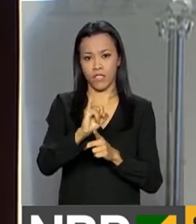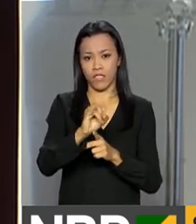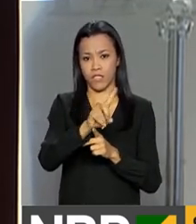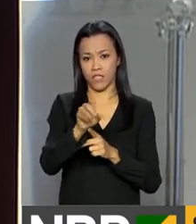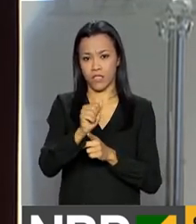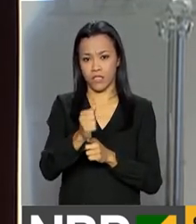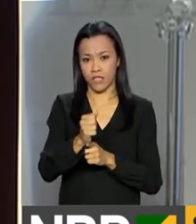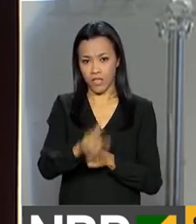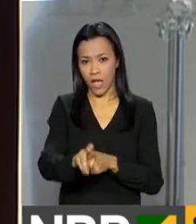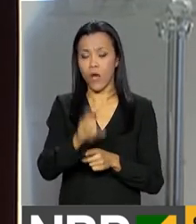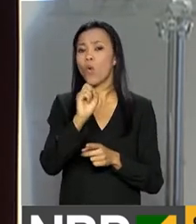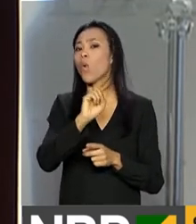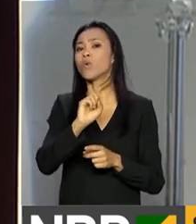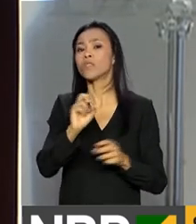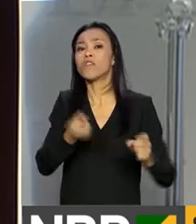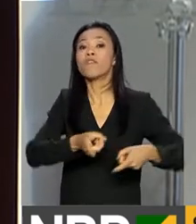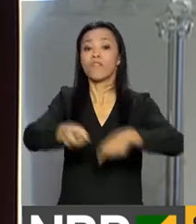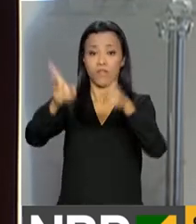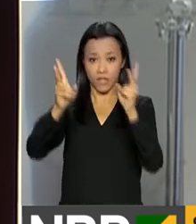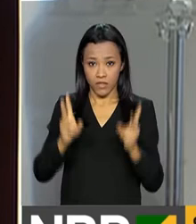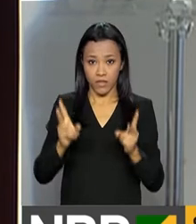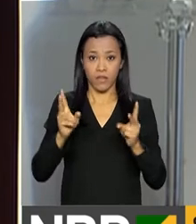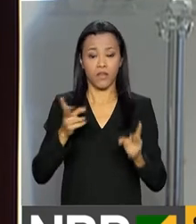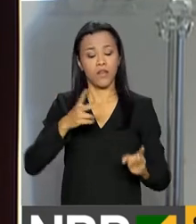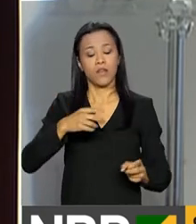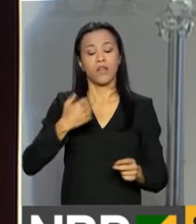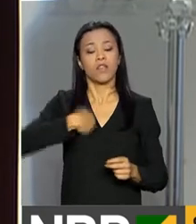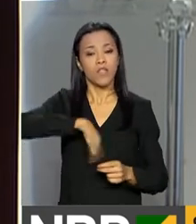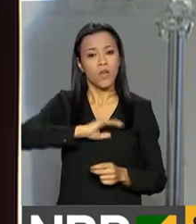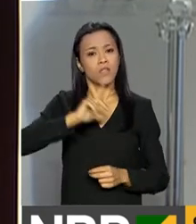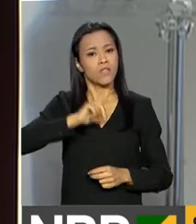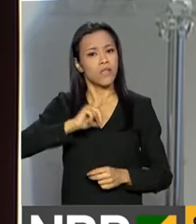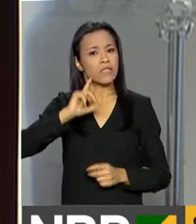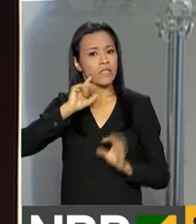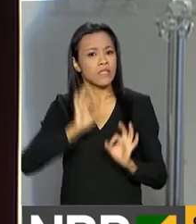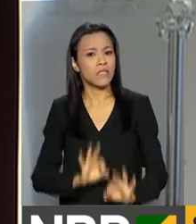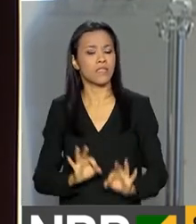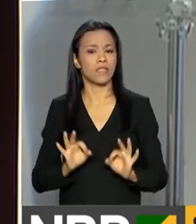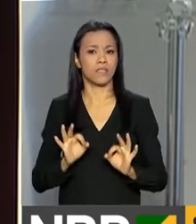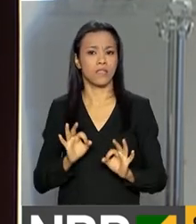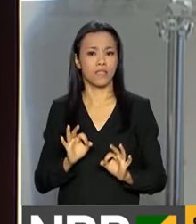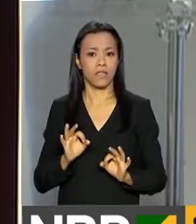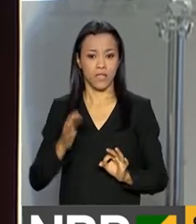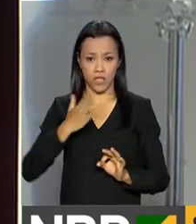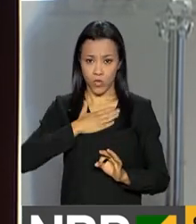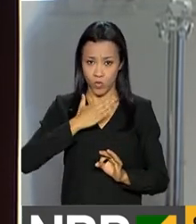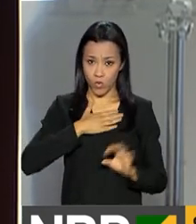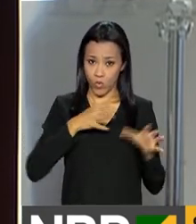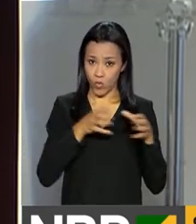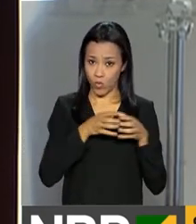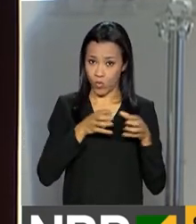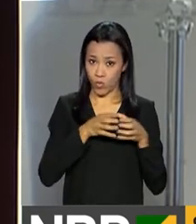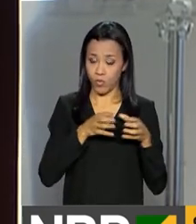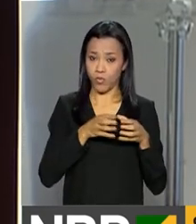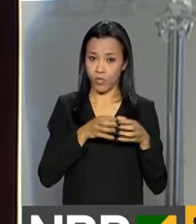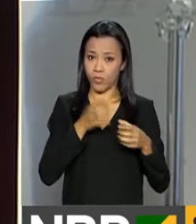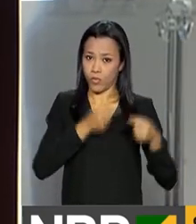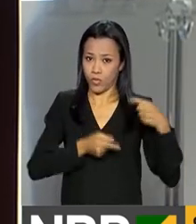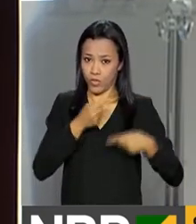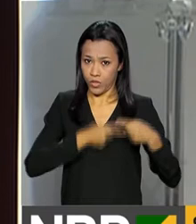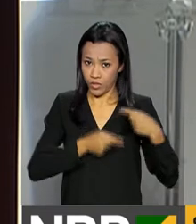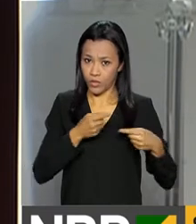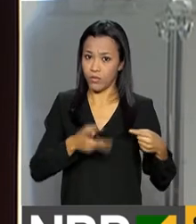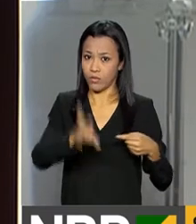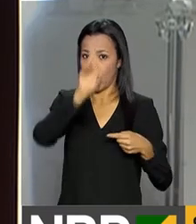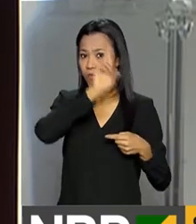Nós precisamos privatizar, porque nós temos a certeza, pelo menos aquele grupo que meu partido representa, que uma maioria representa na